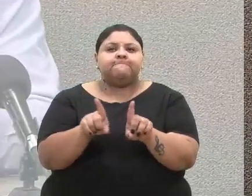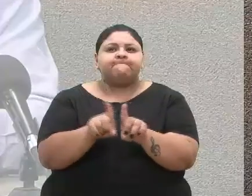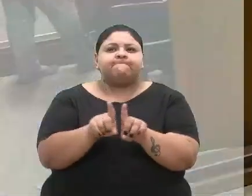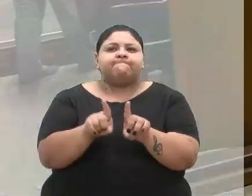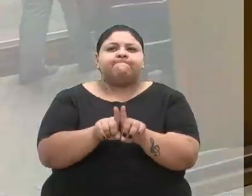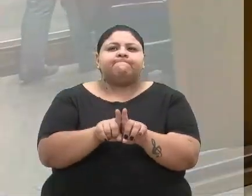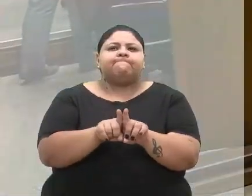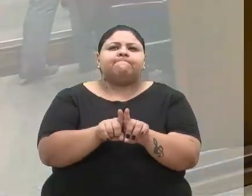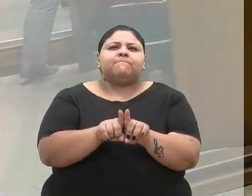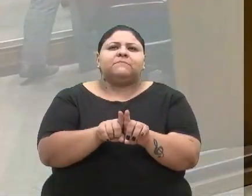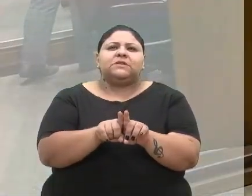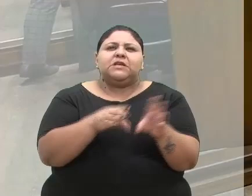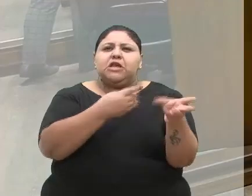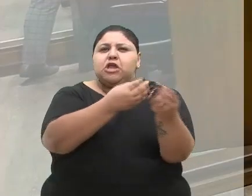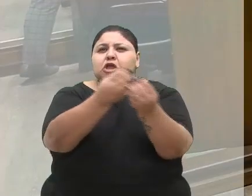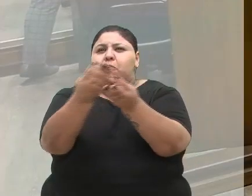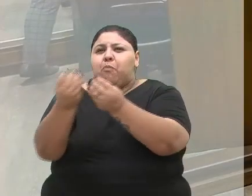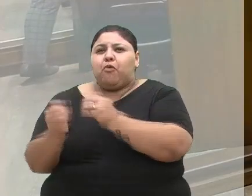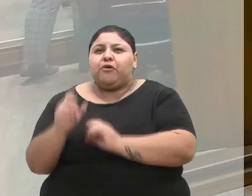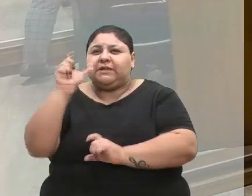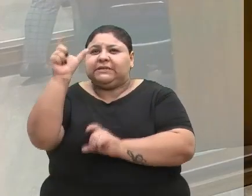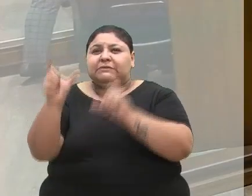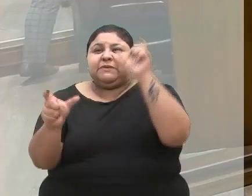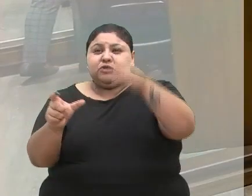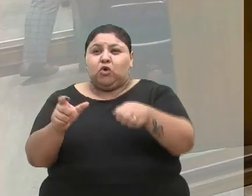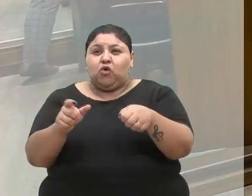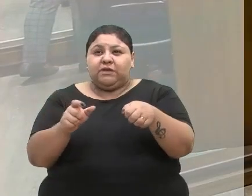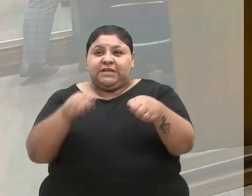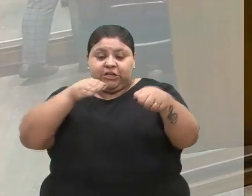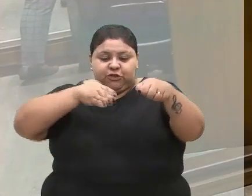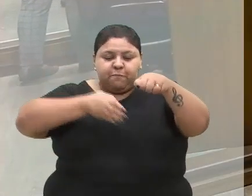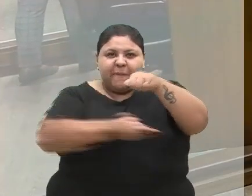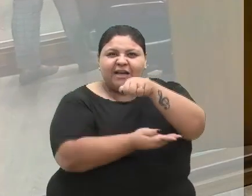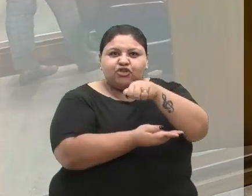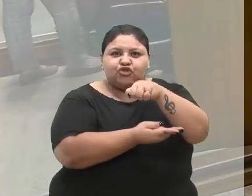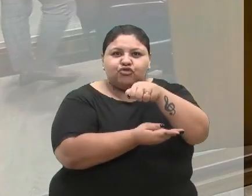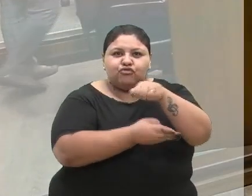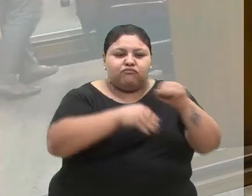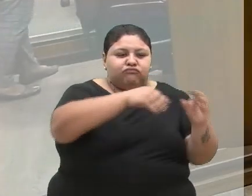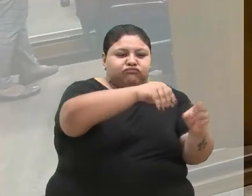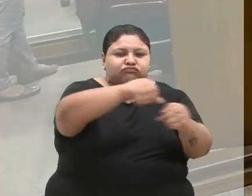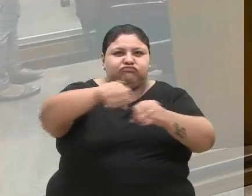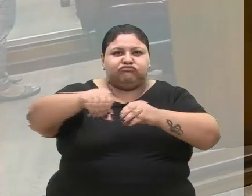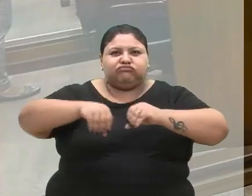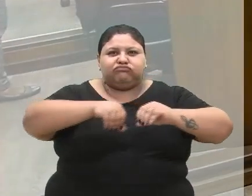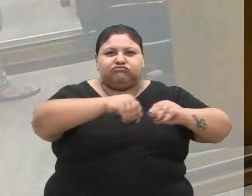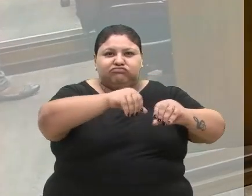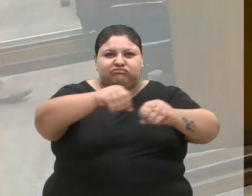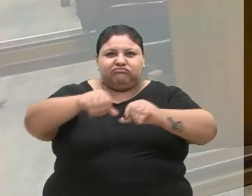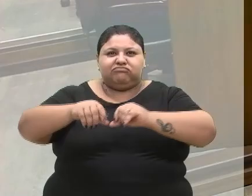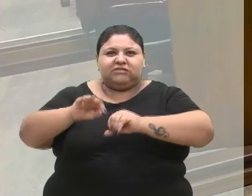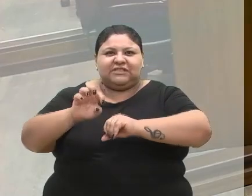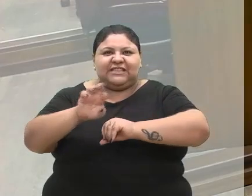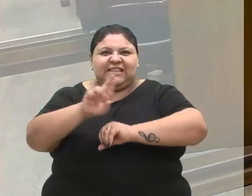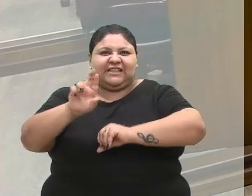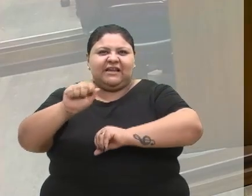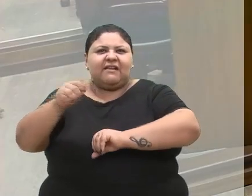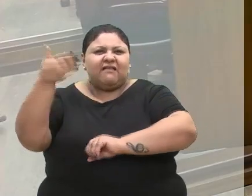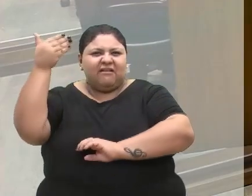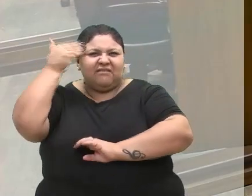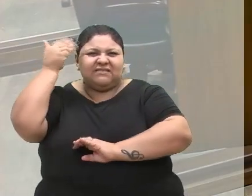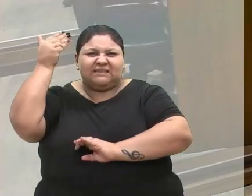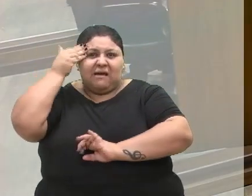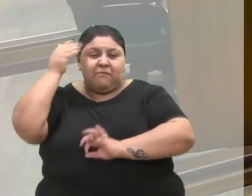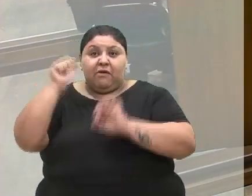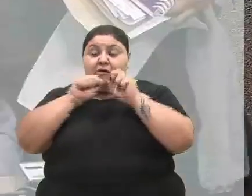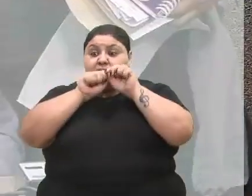centenas de pessoas soterradas lá naquele terremoto que atingiu 7,4 graus na escala Richter, de grande